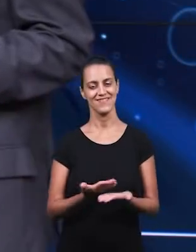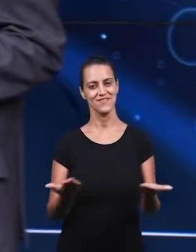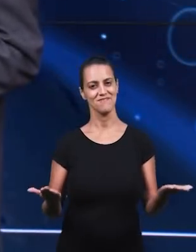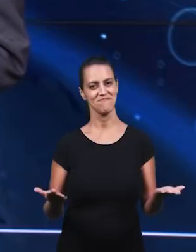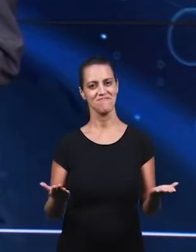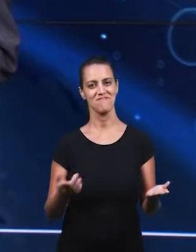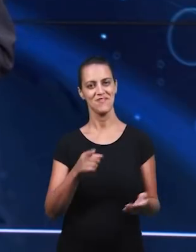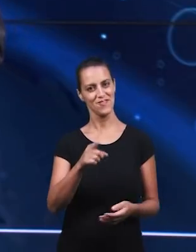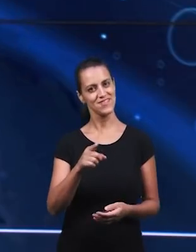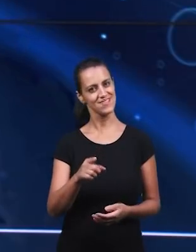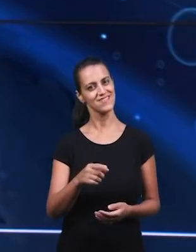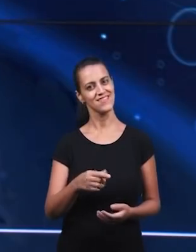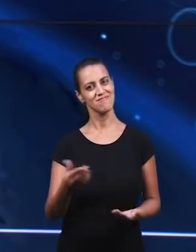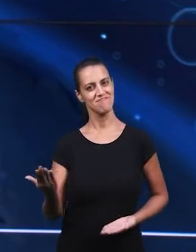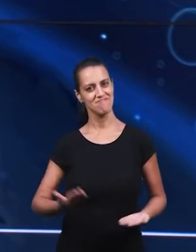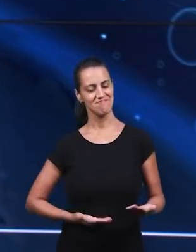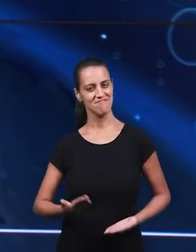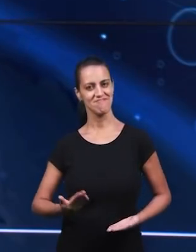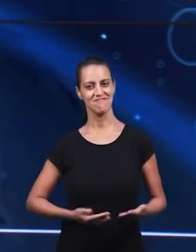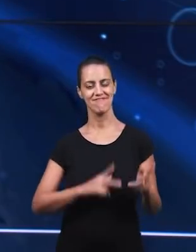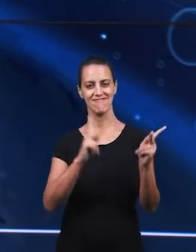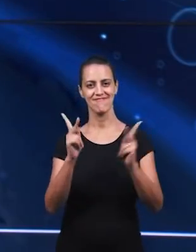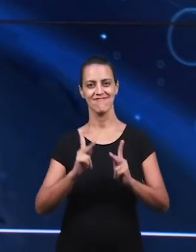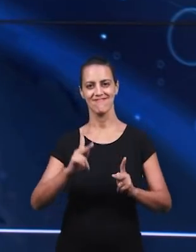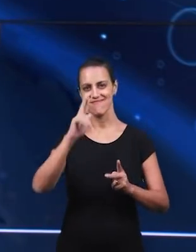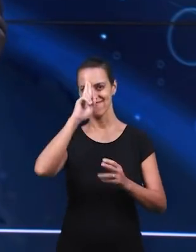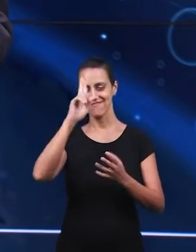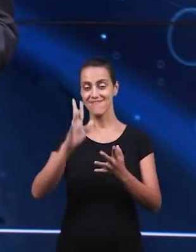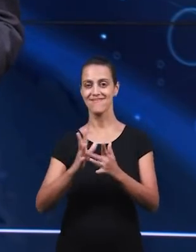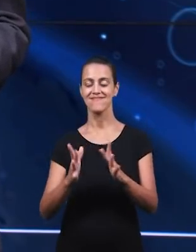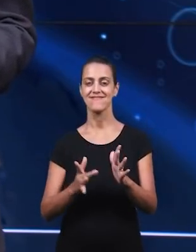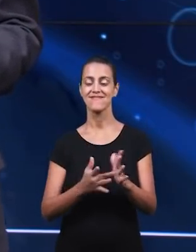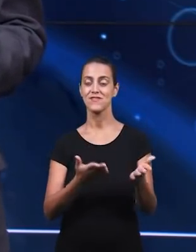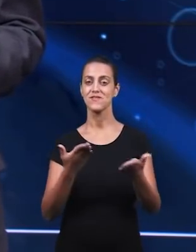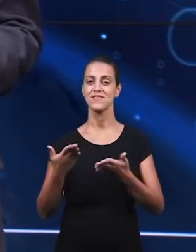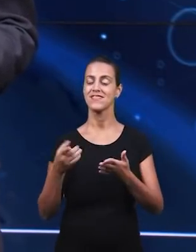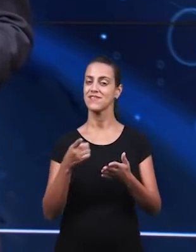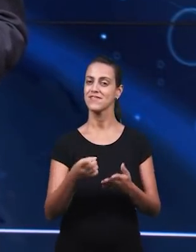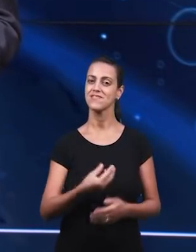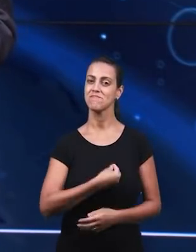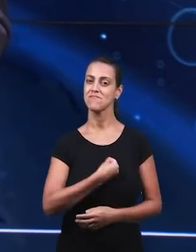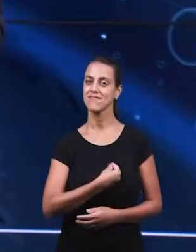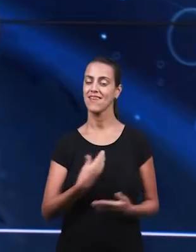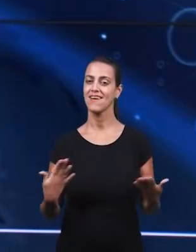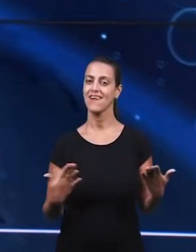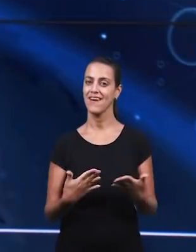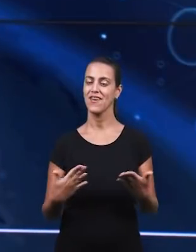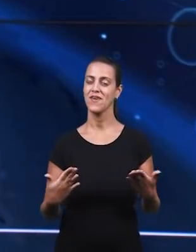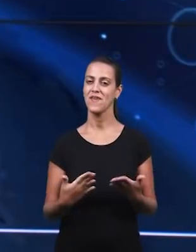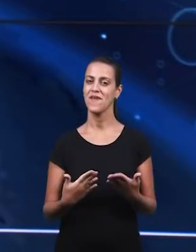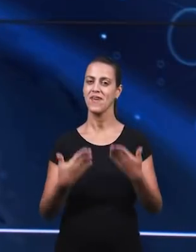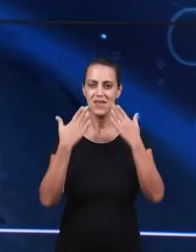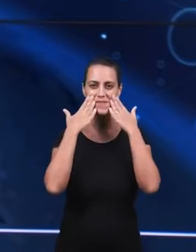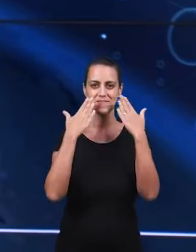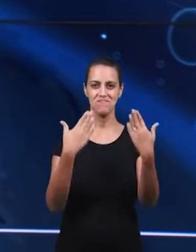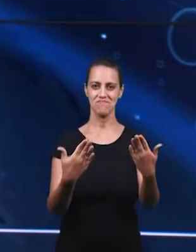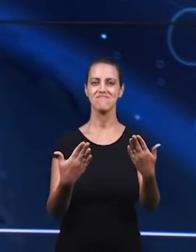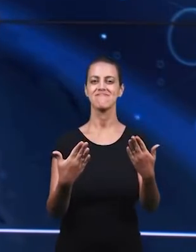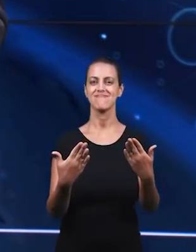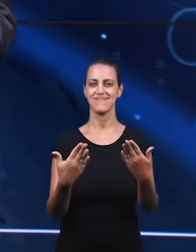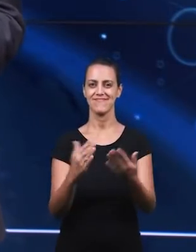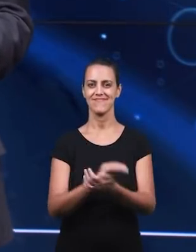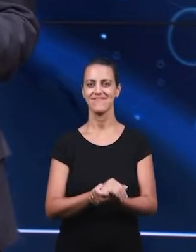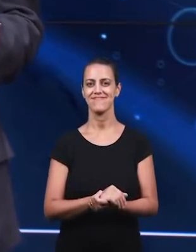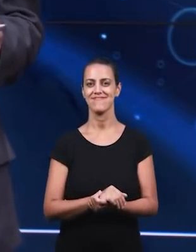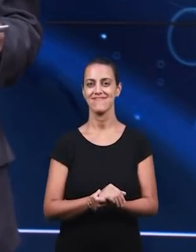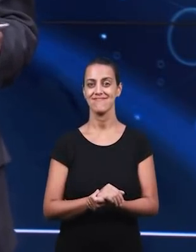Eu quero cumprimentar a você, meu irmão, minha irmã, com a paz do Senhor Jesus e te convidar para participar conosco de mais uma apresentação